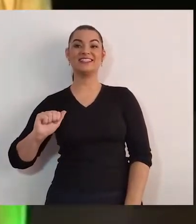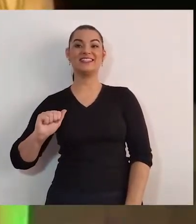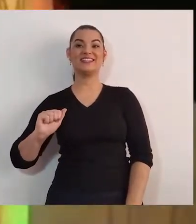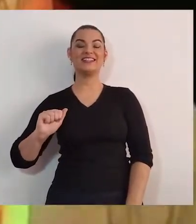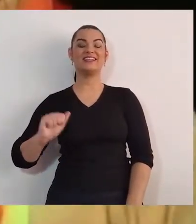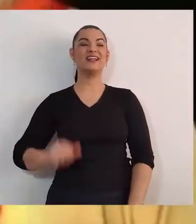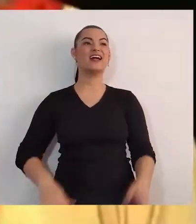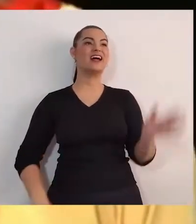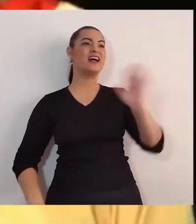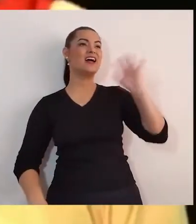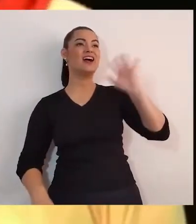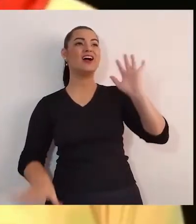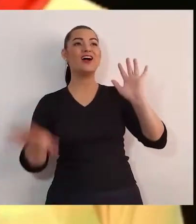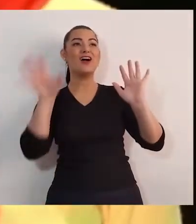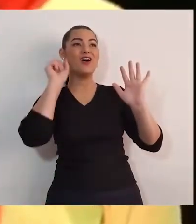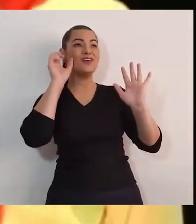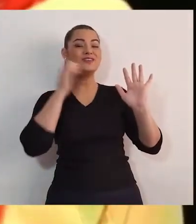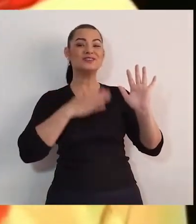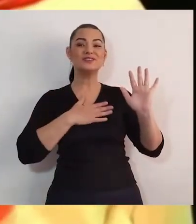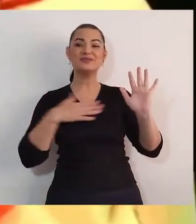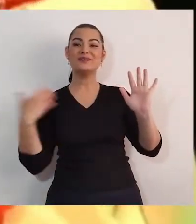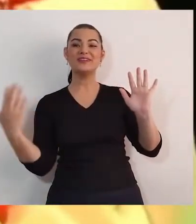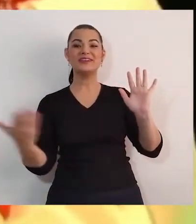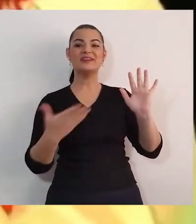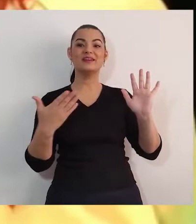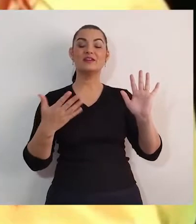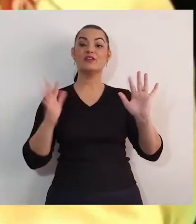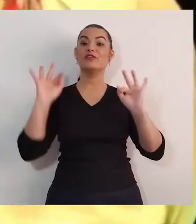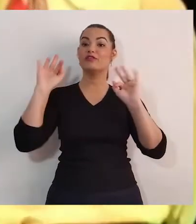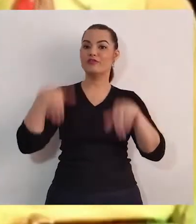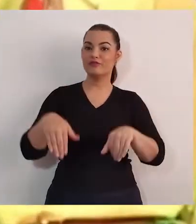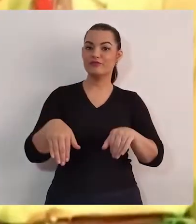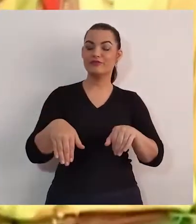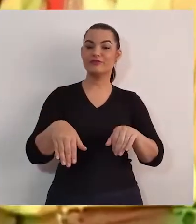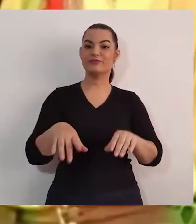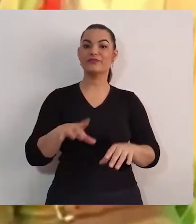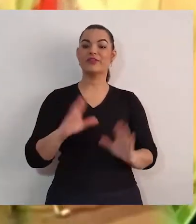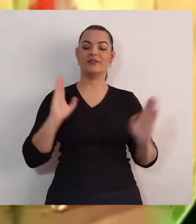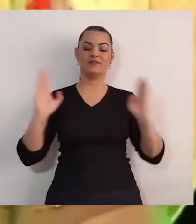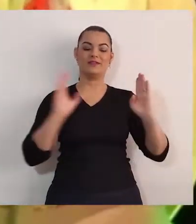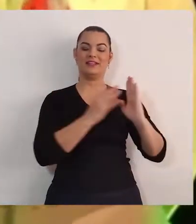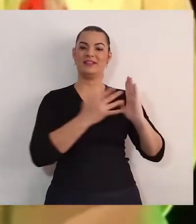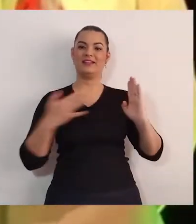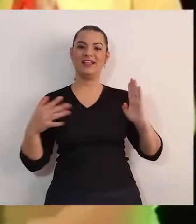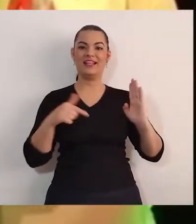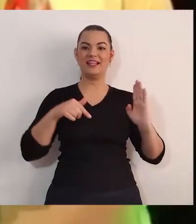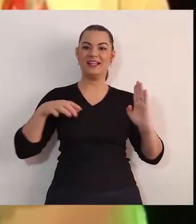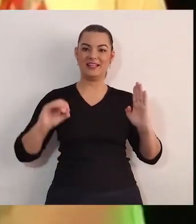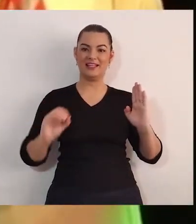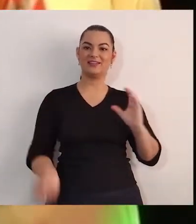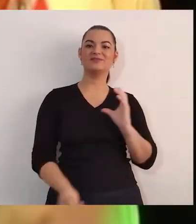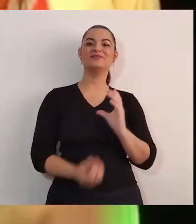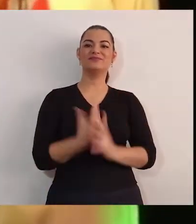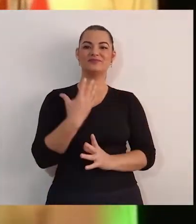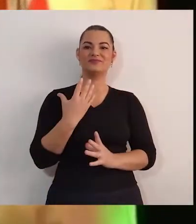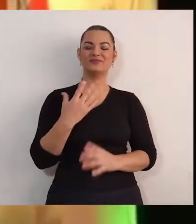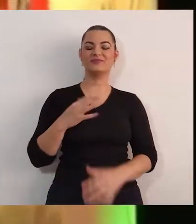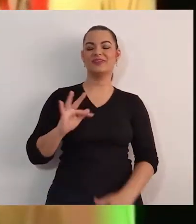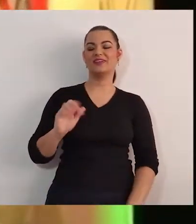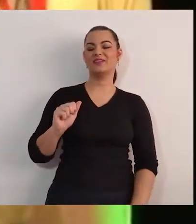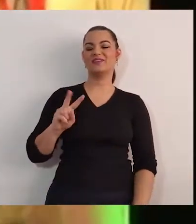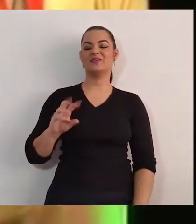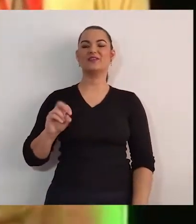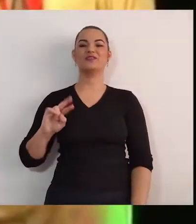ouvintes, vai no final da década de 70, surgem os favoritos da catira. Formado